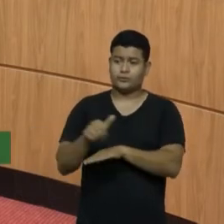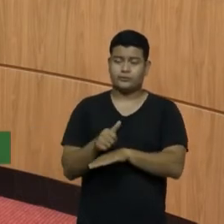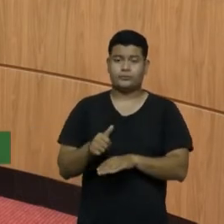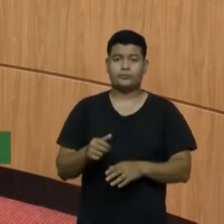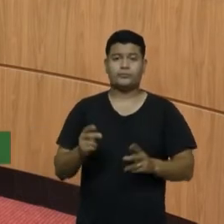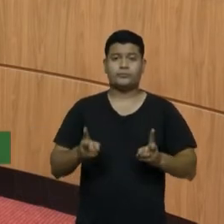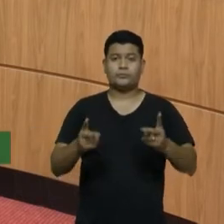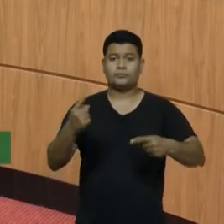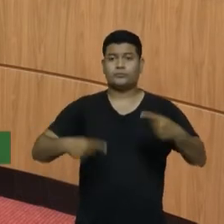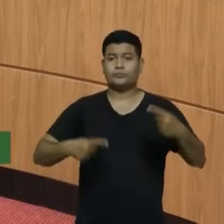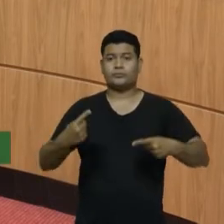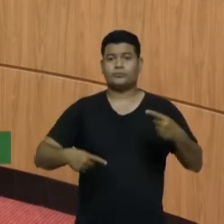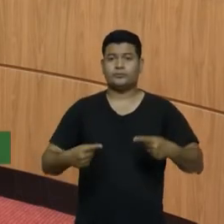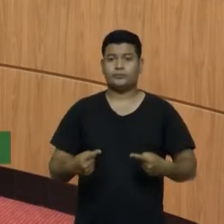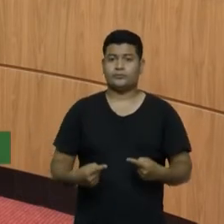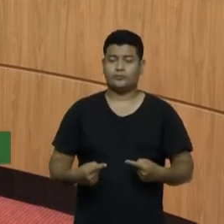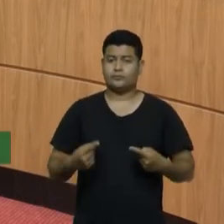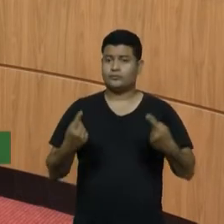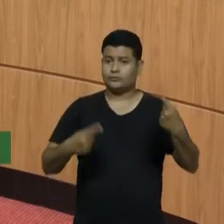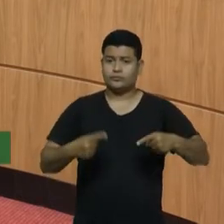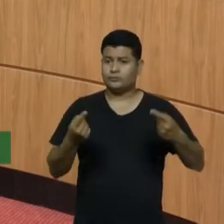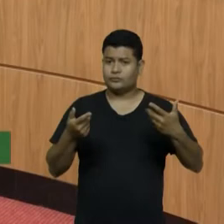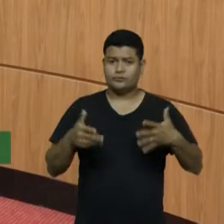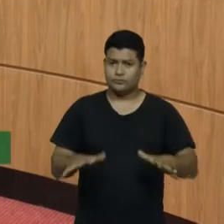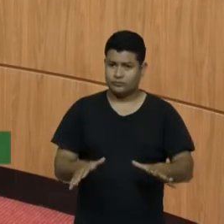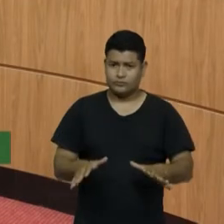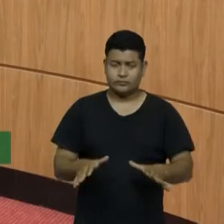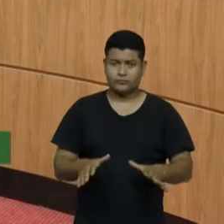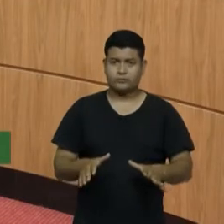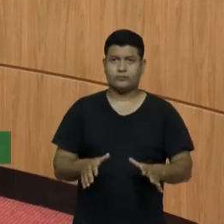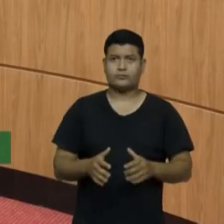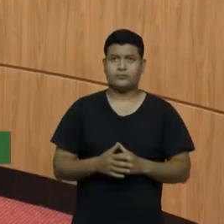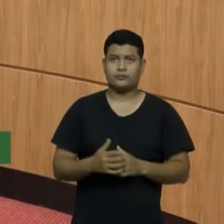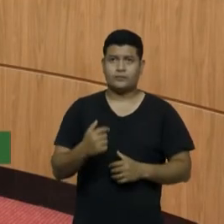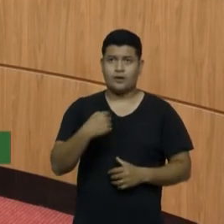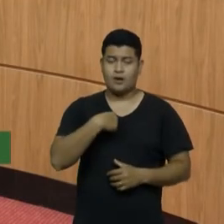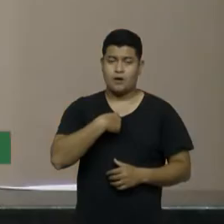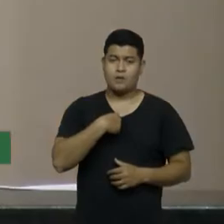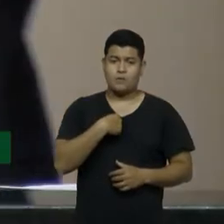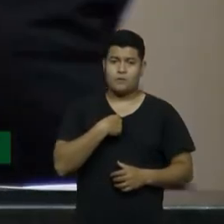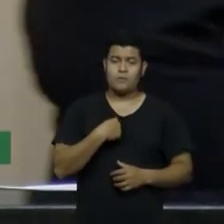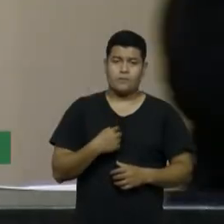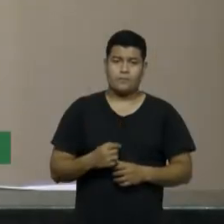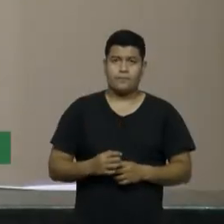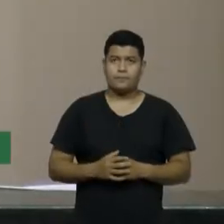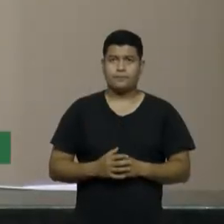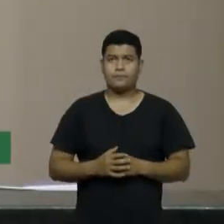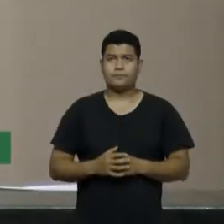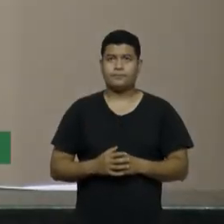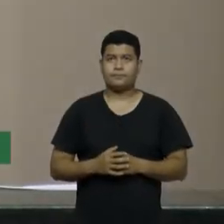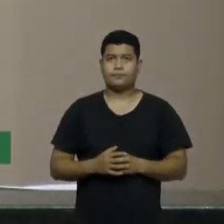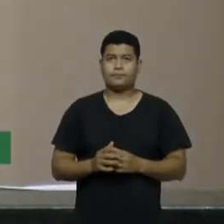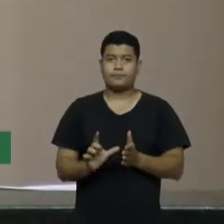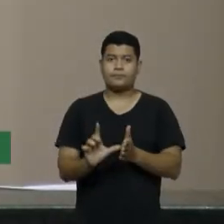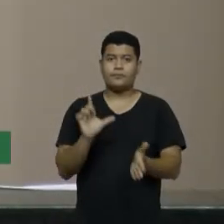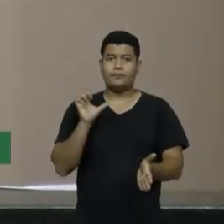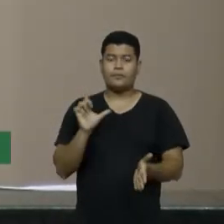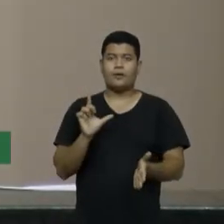Continua em discussão. Não havendo mais quem queira discutir, eu antes de